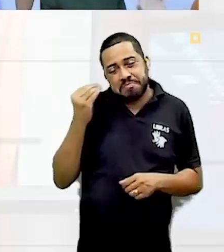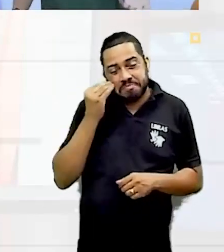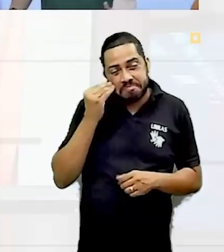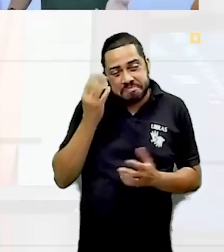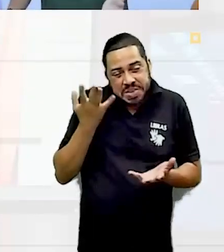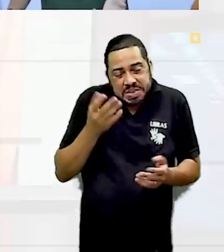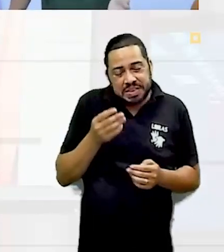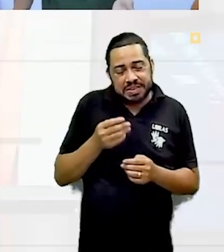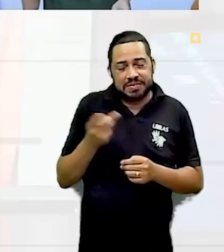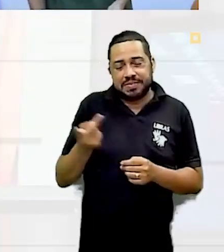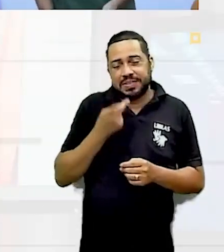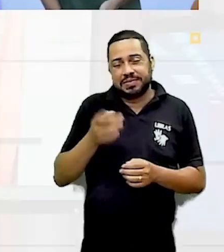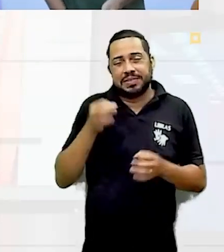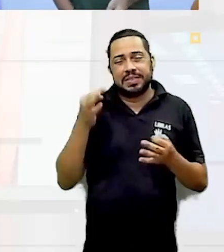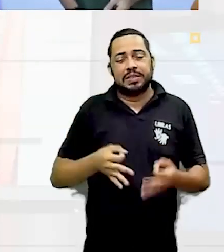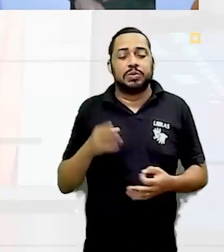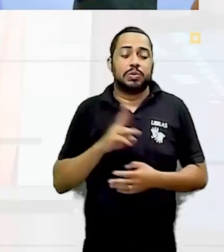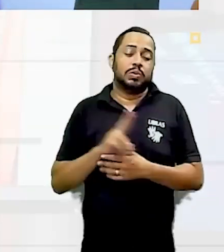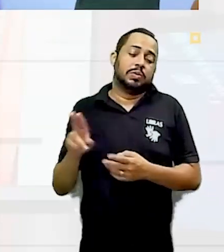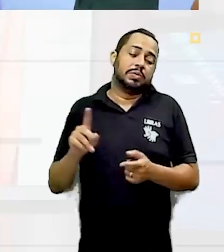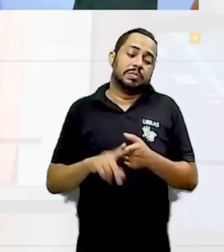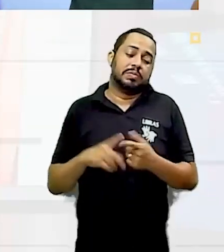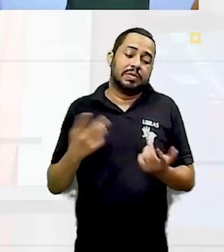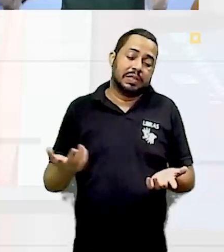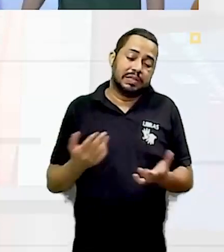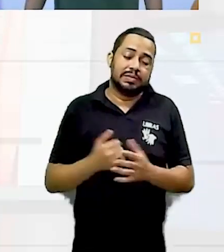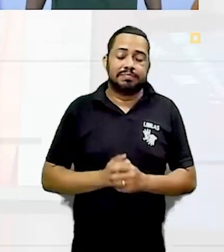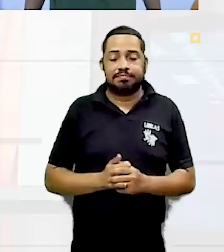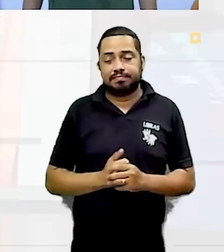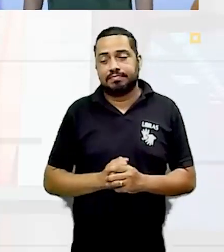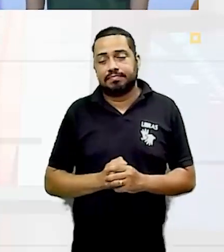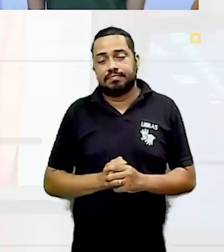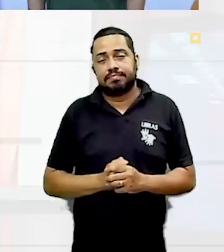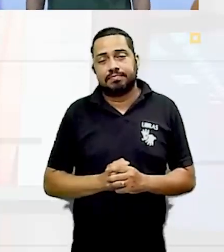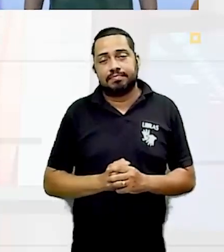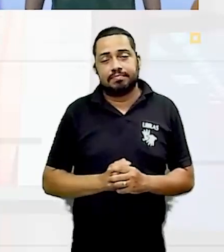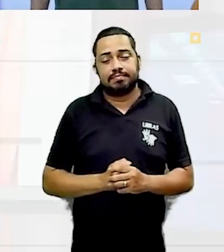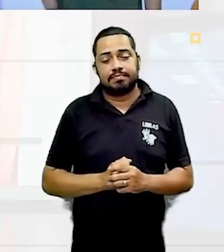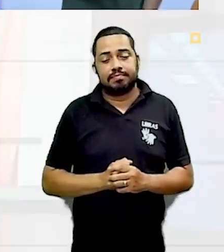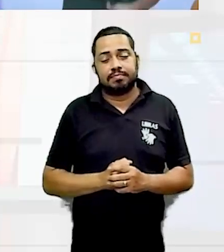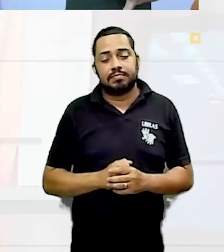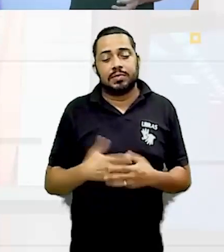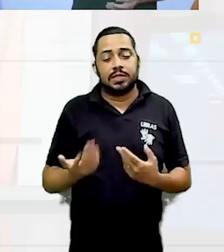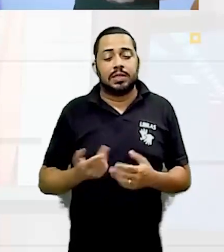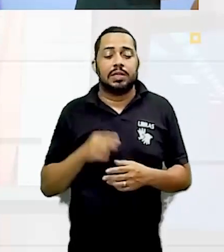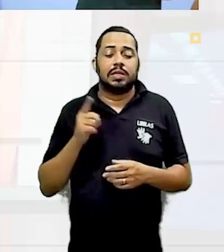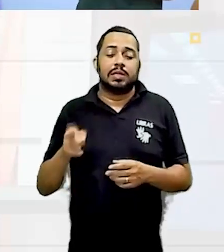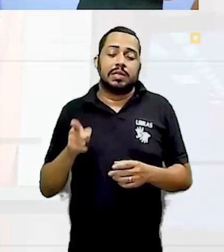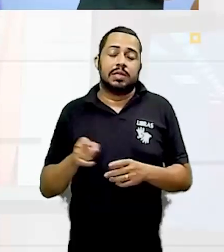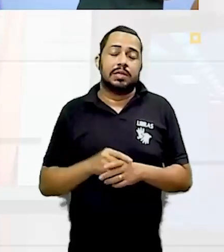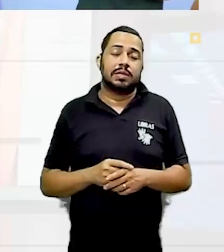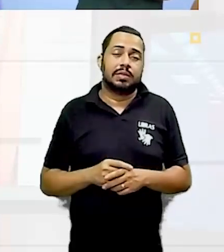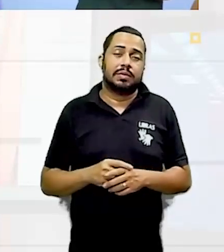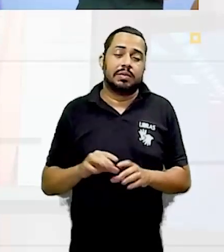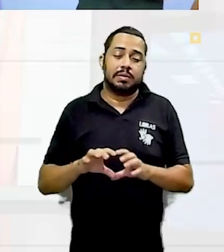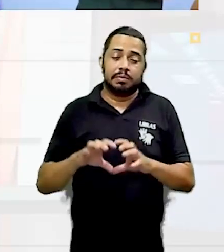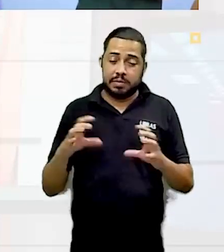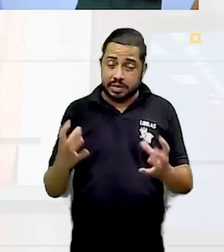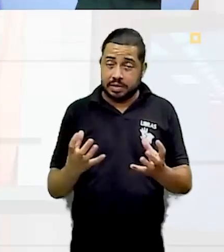pronunciando corretamente o nome dele, mas, enfim, o aparelho